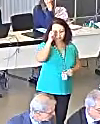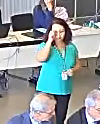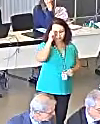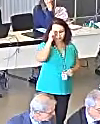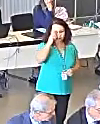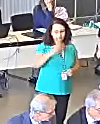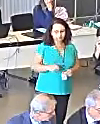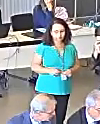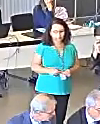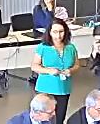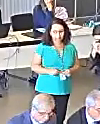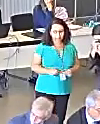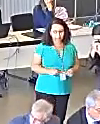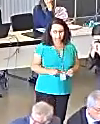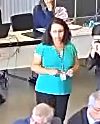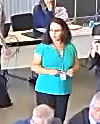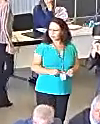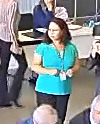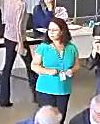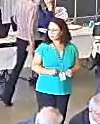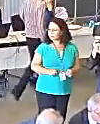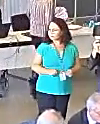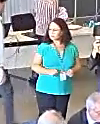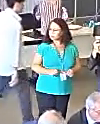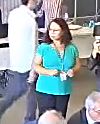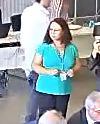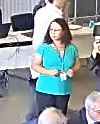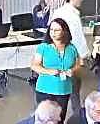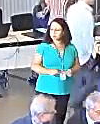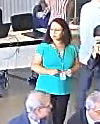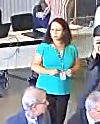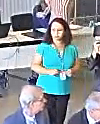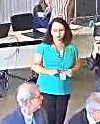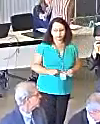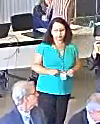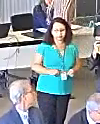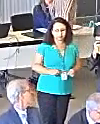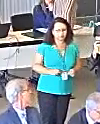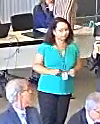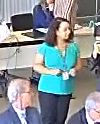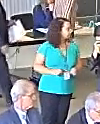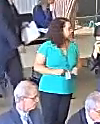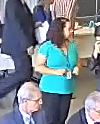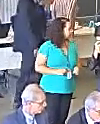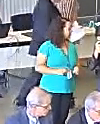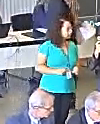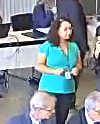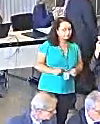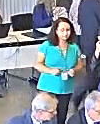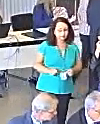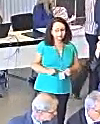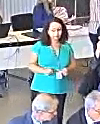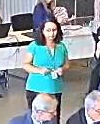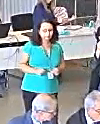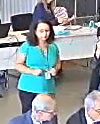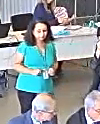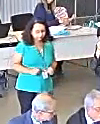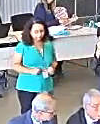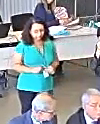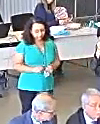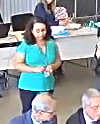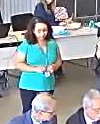Márcio Ferreira coordenador tá aqui a minha esquerda aqui coordenador Associação dos